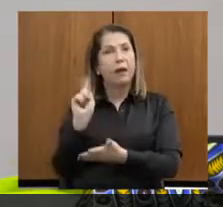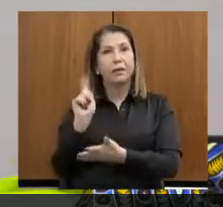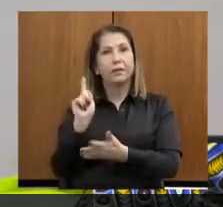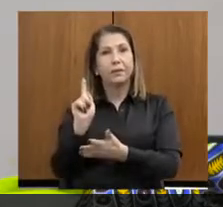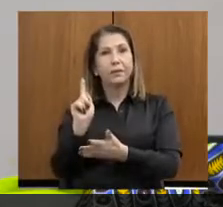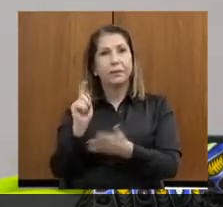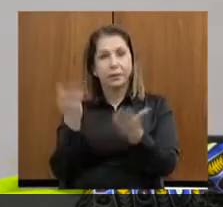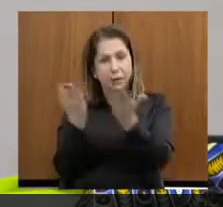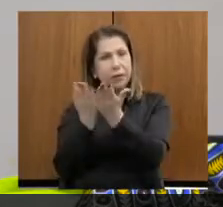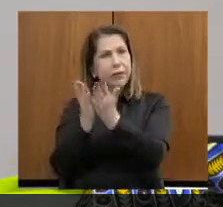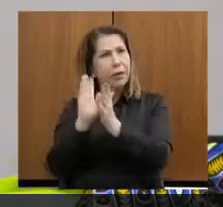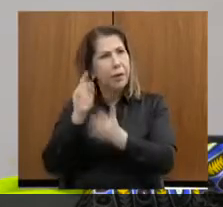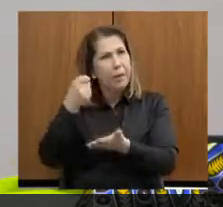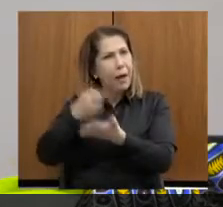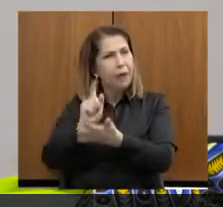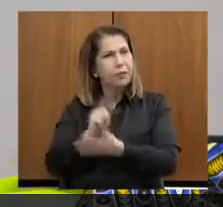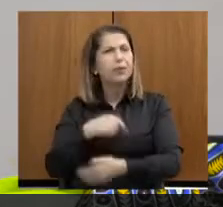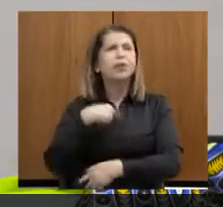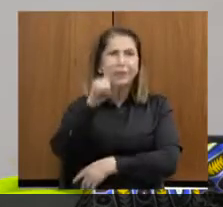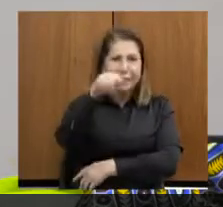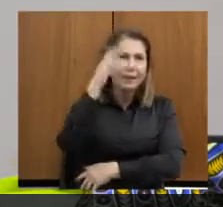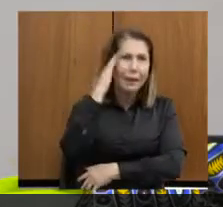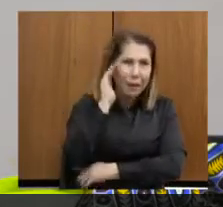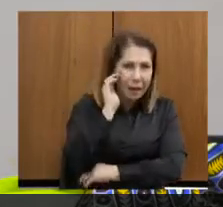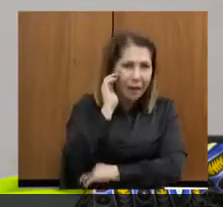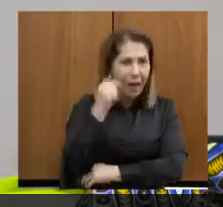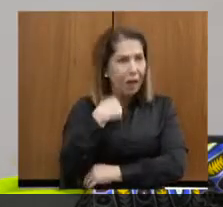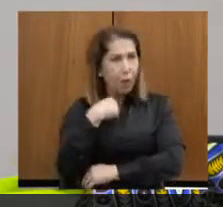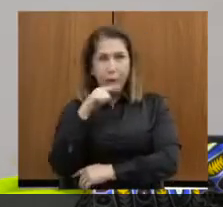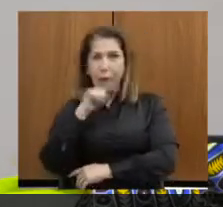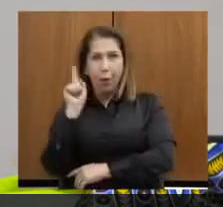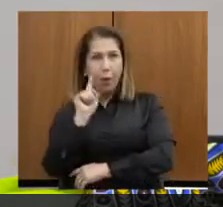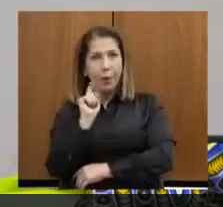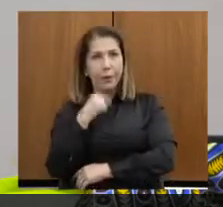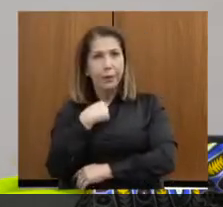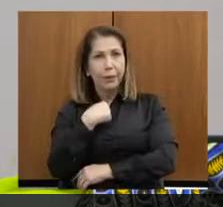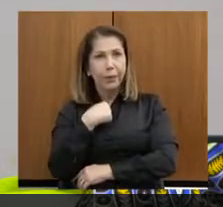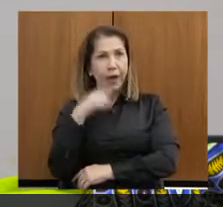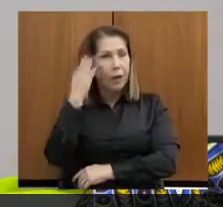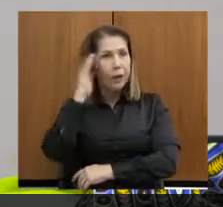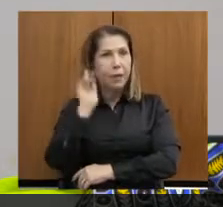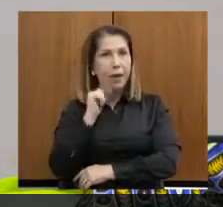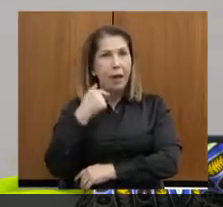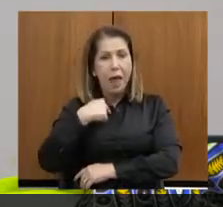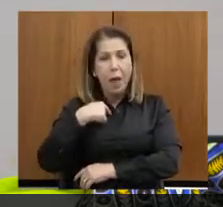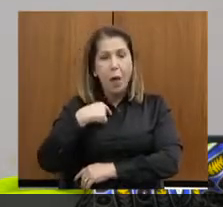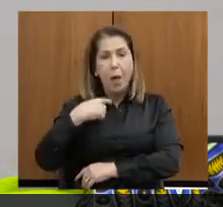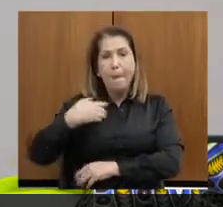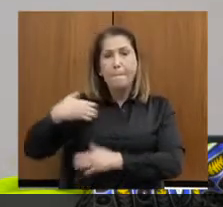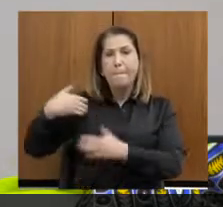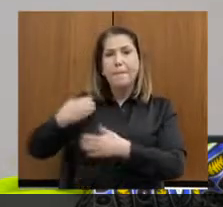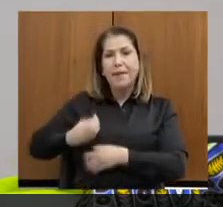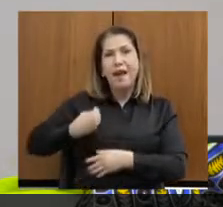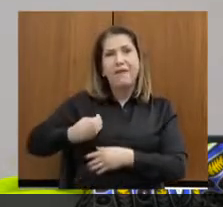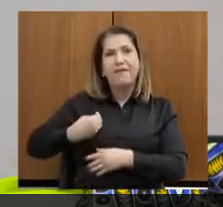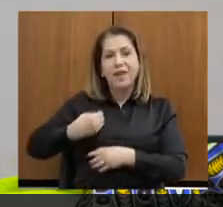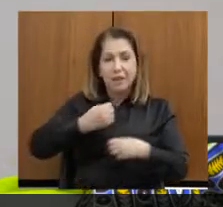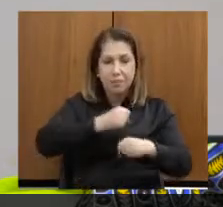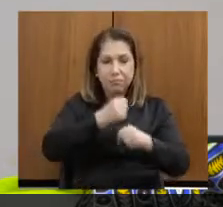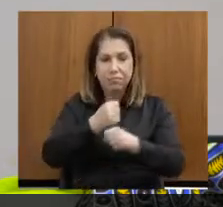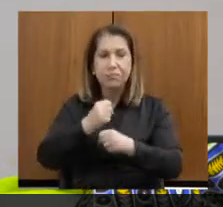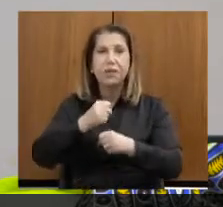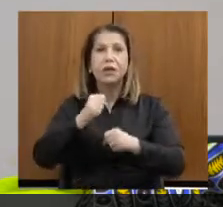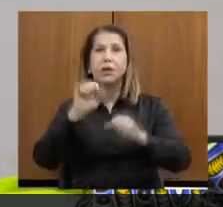nós já sabíamos disso também não eu não tenho a vida inteira Como pegar doméstica ficava ganhando dinheiro como